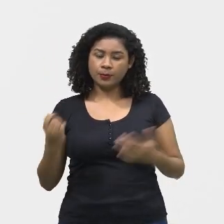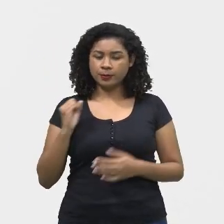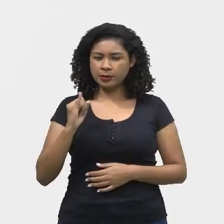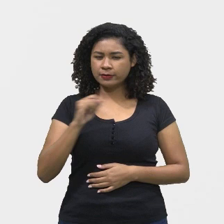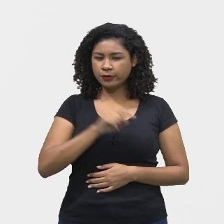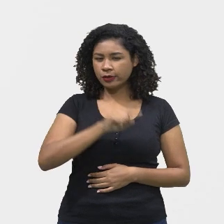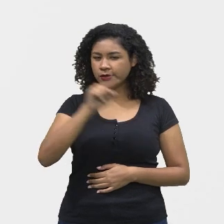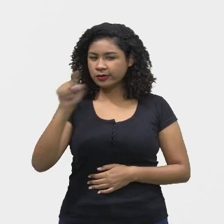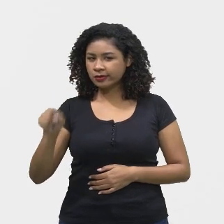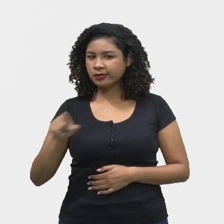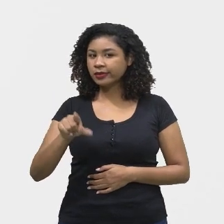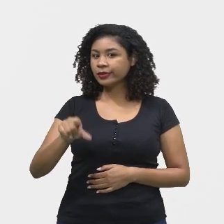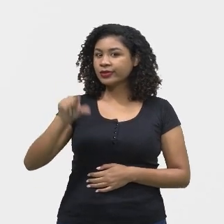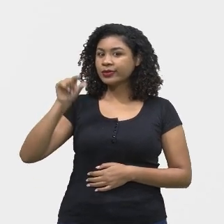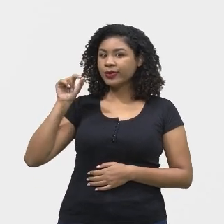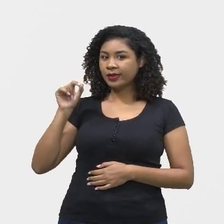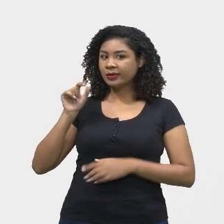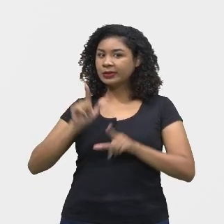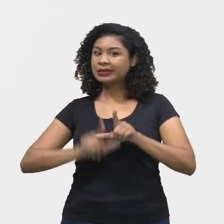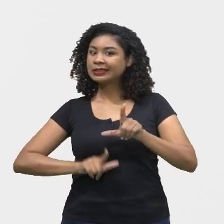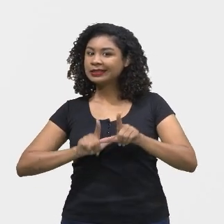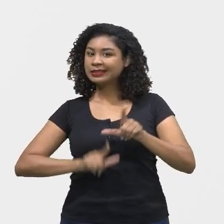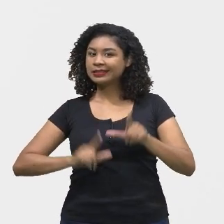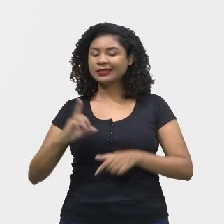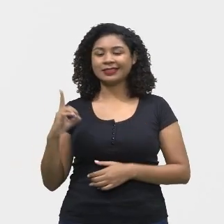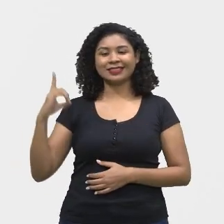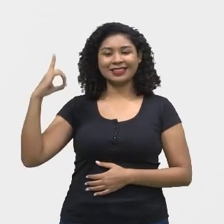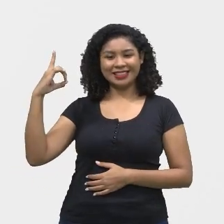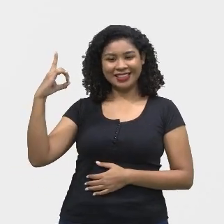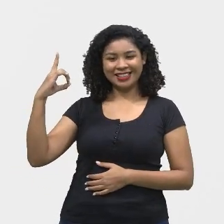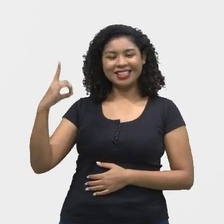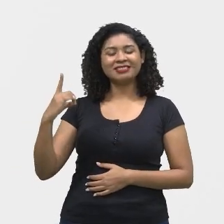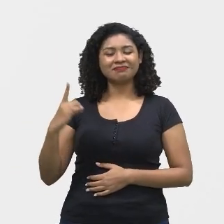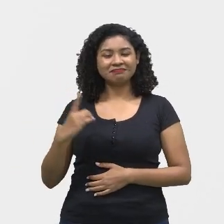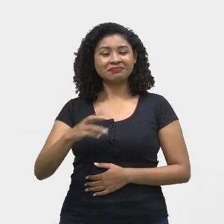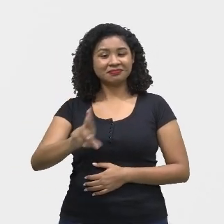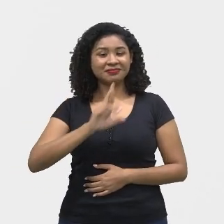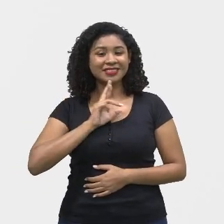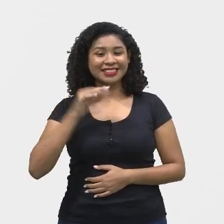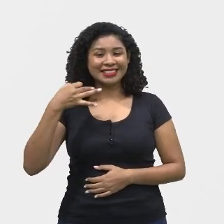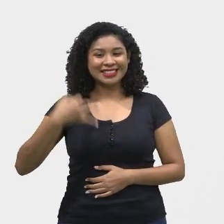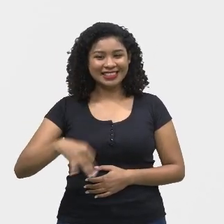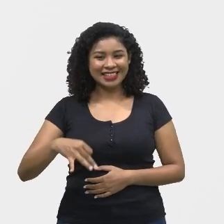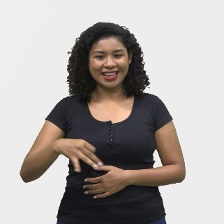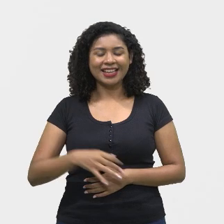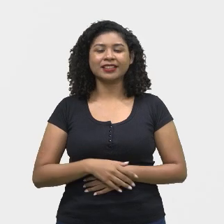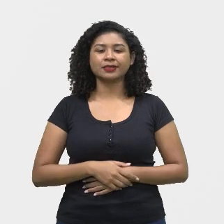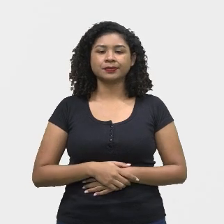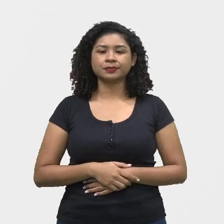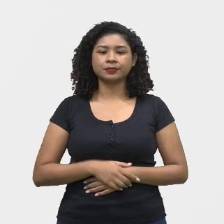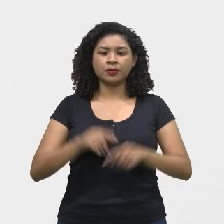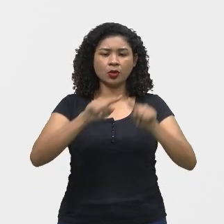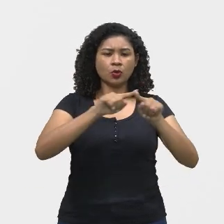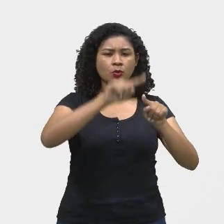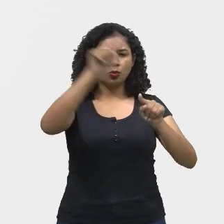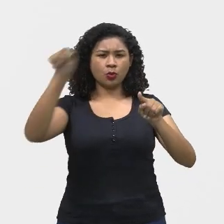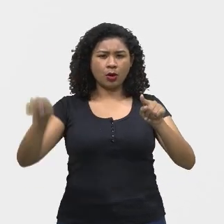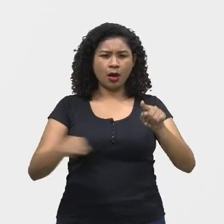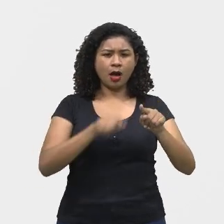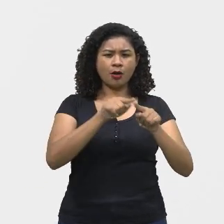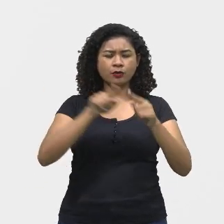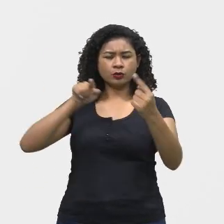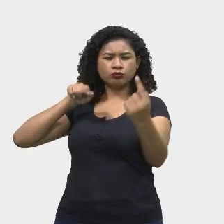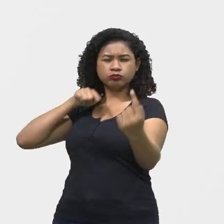a letra D acertou. Acertar um alvo distante,